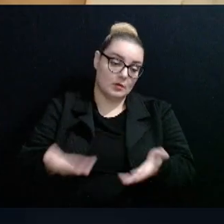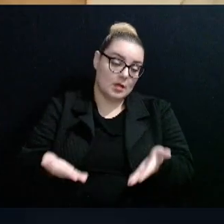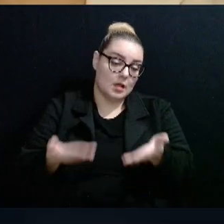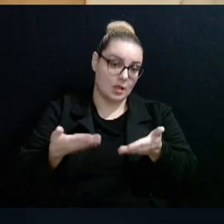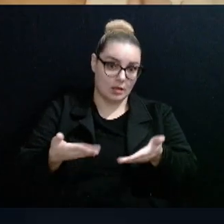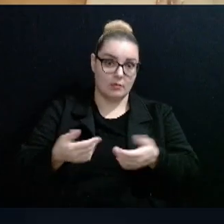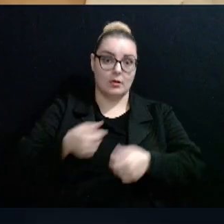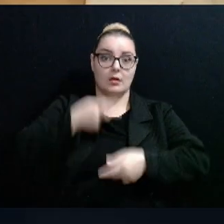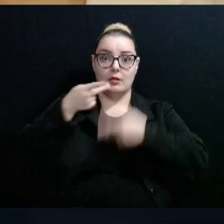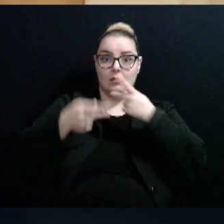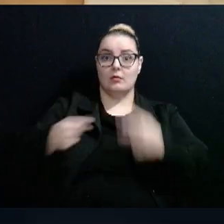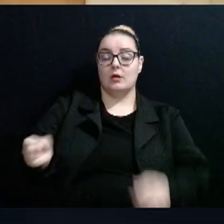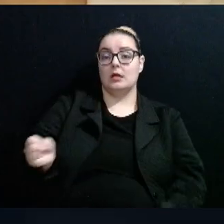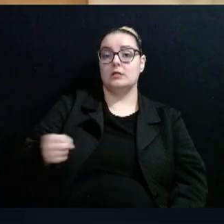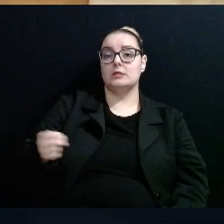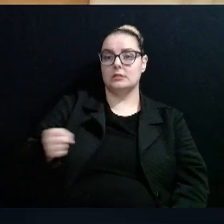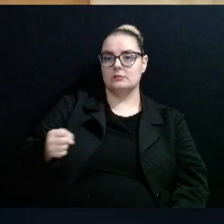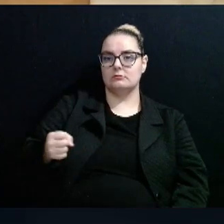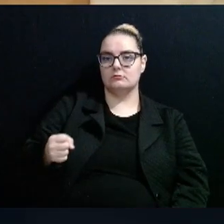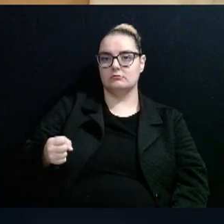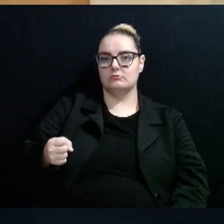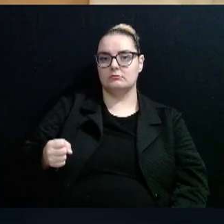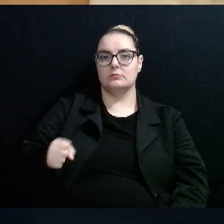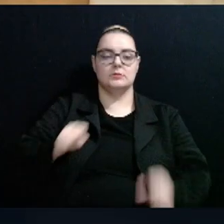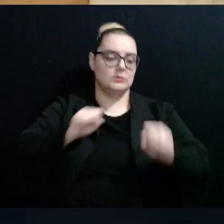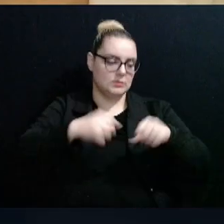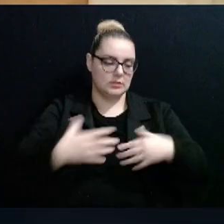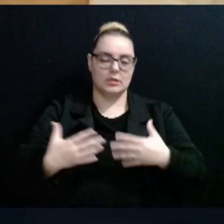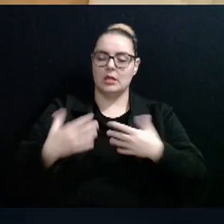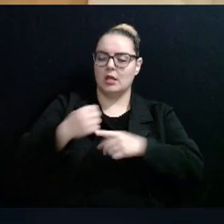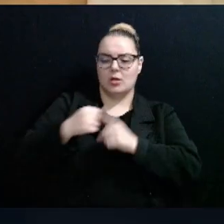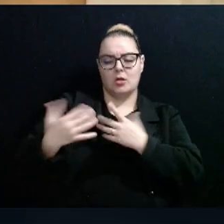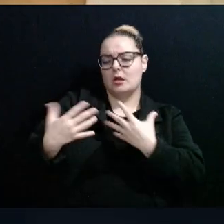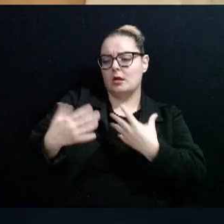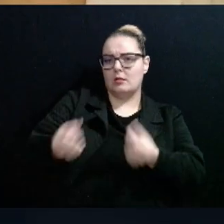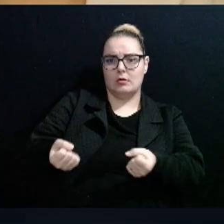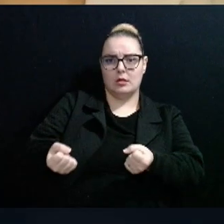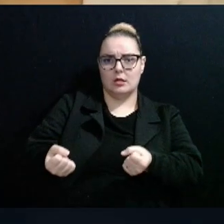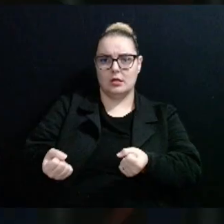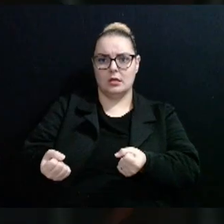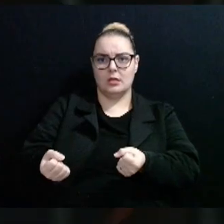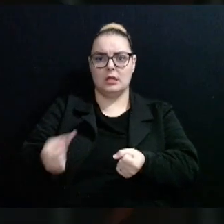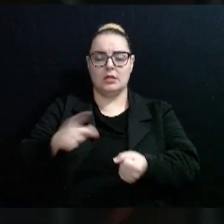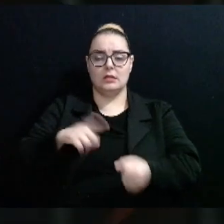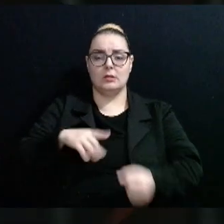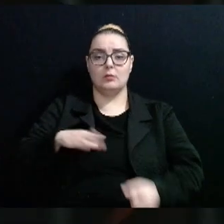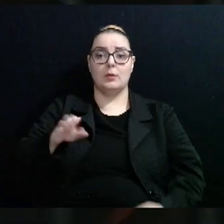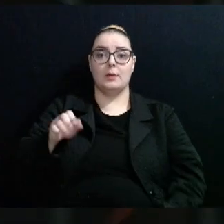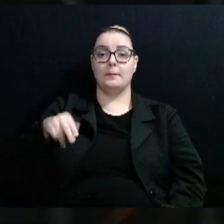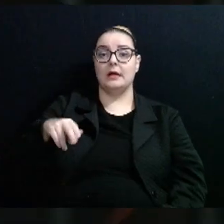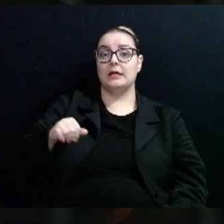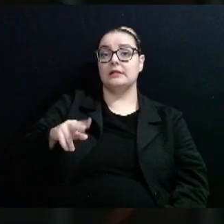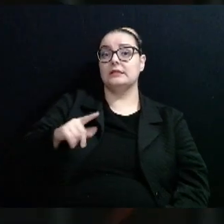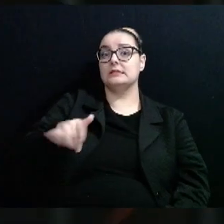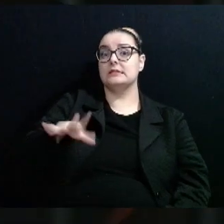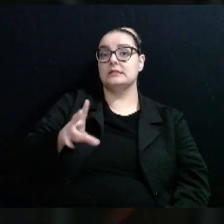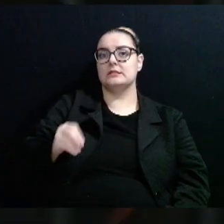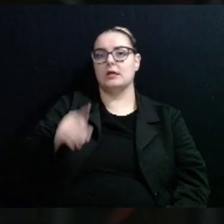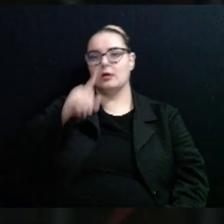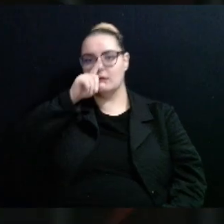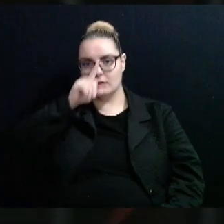né, socialmente aceitável. Tem uma banalização dos riscos de